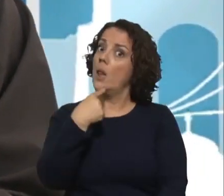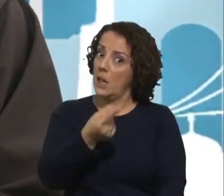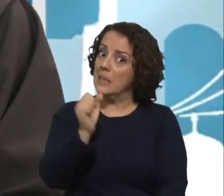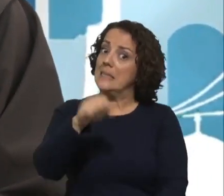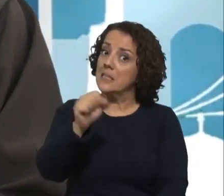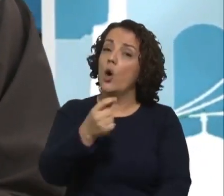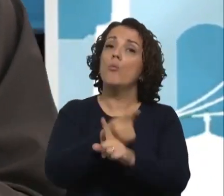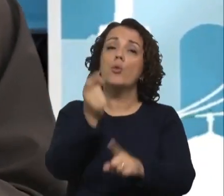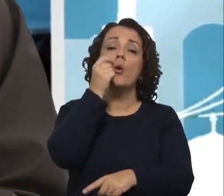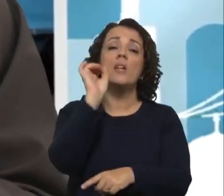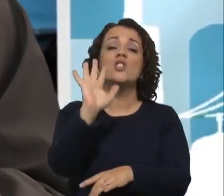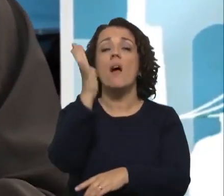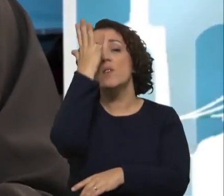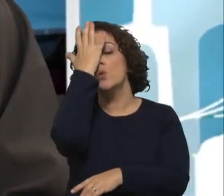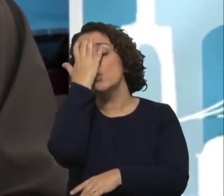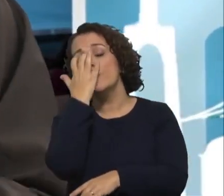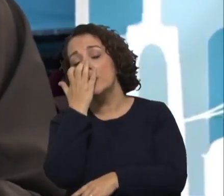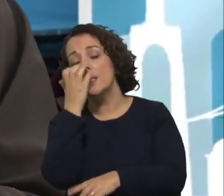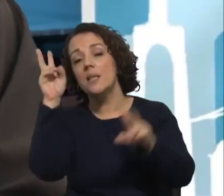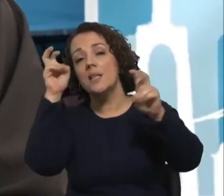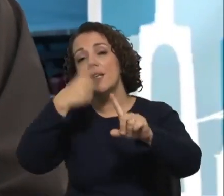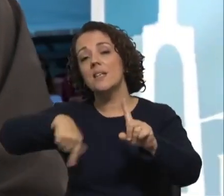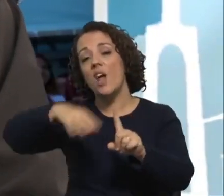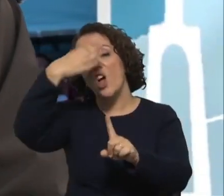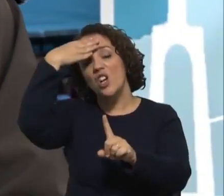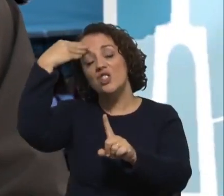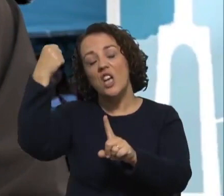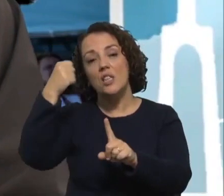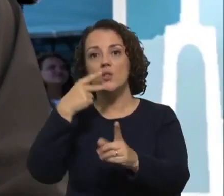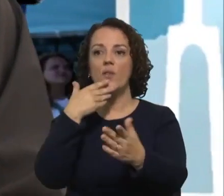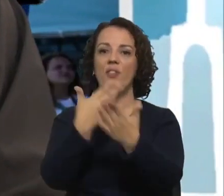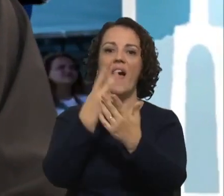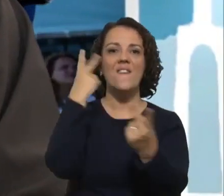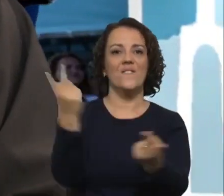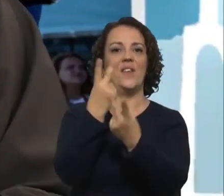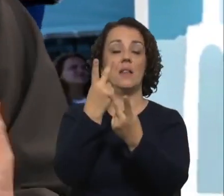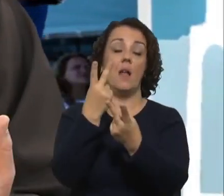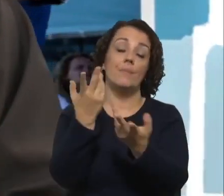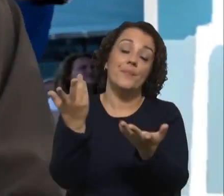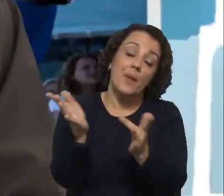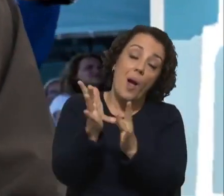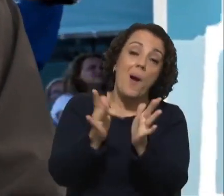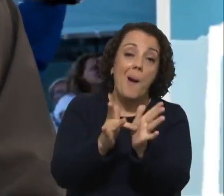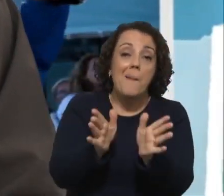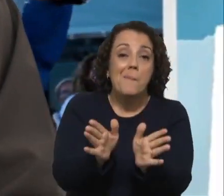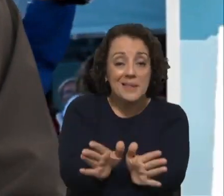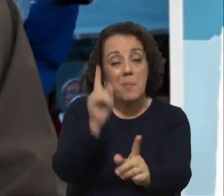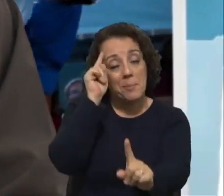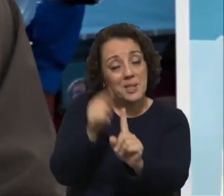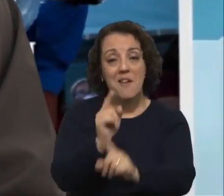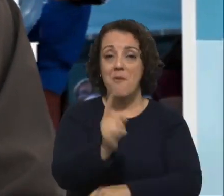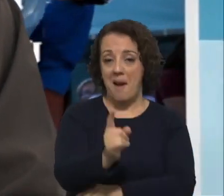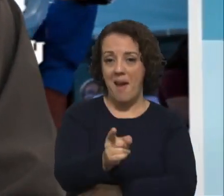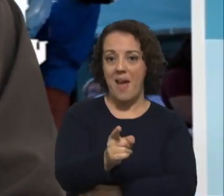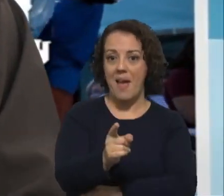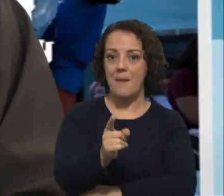estava adormecido, estava esquecido e ganhou vida. O objetivo do presépio é isto, é que esse